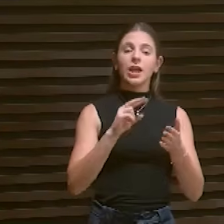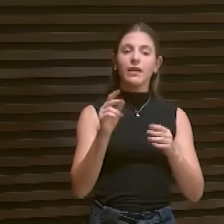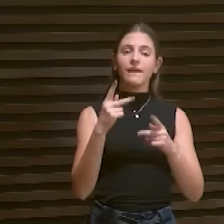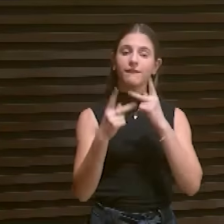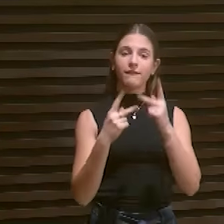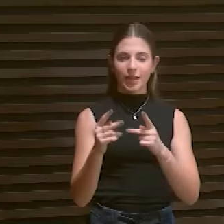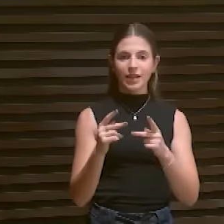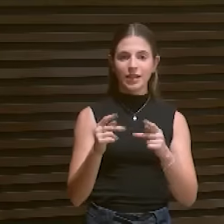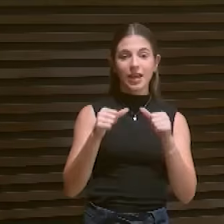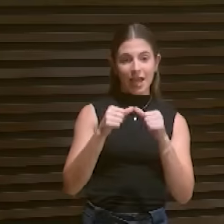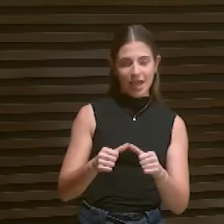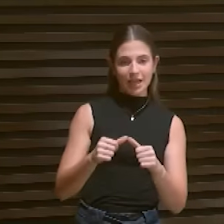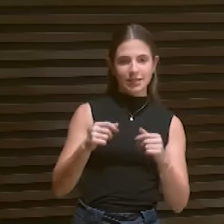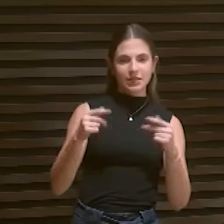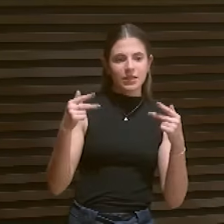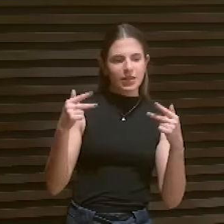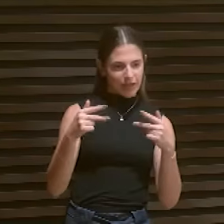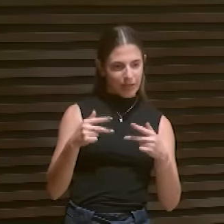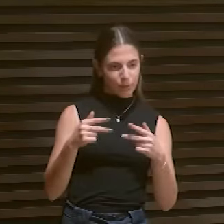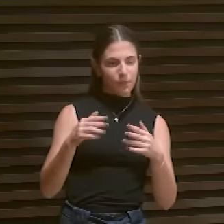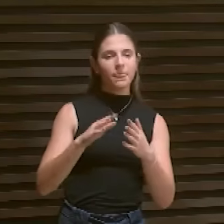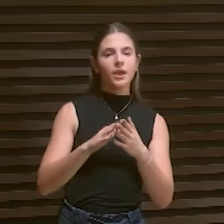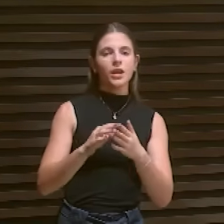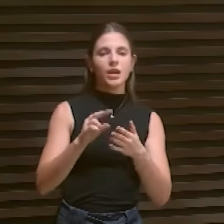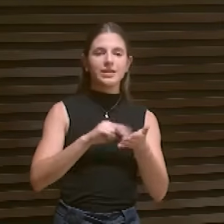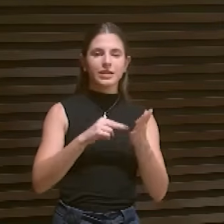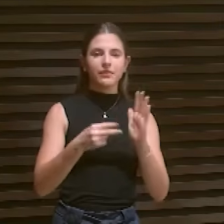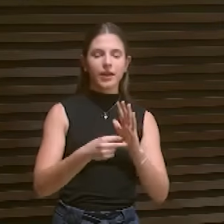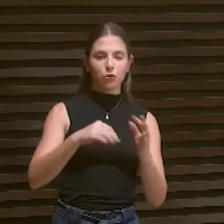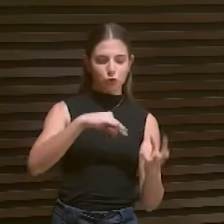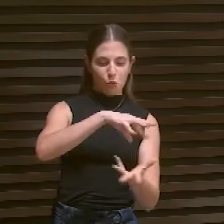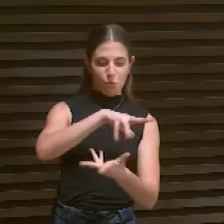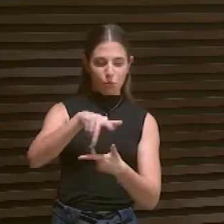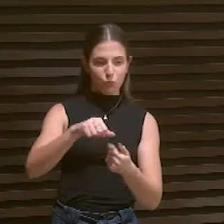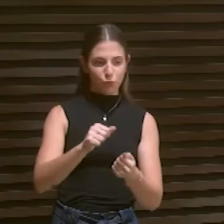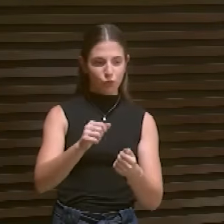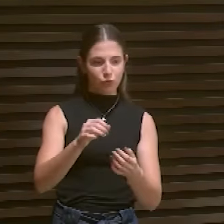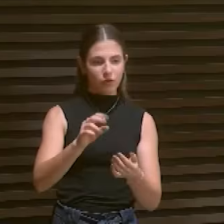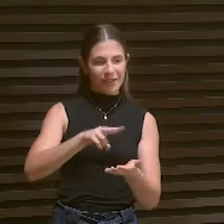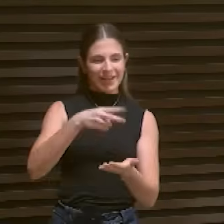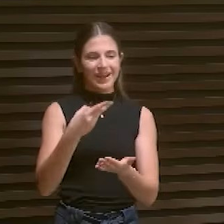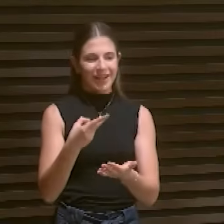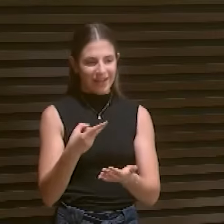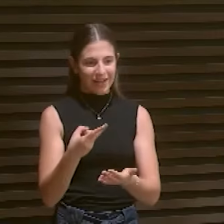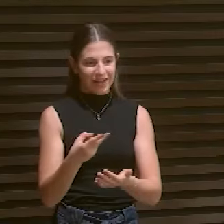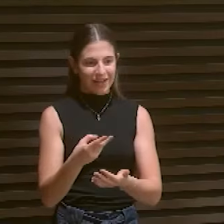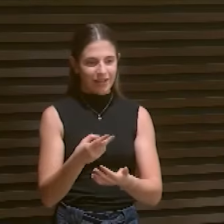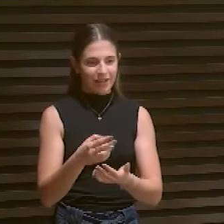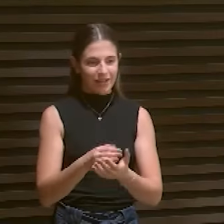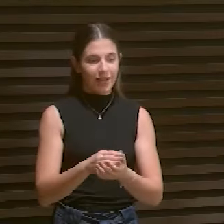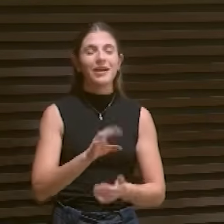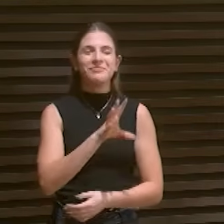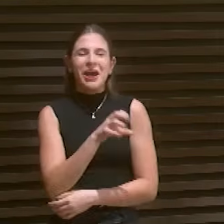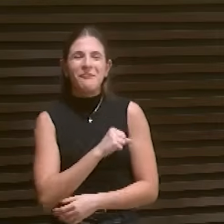amor por este mundo caído. Nós estamos falando por este sistema caído que reina no